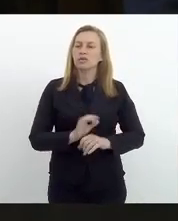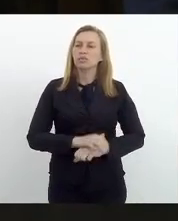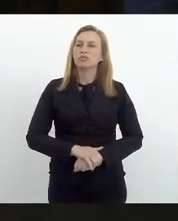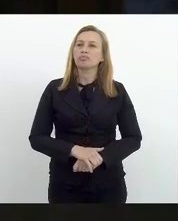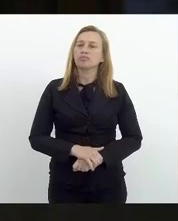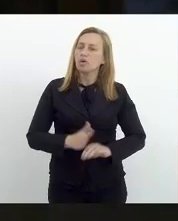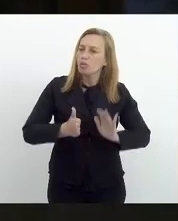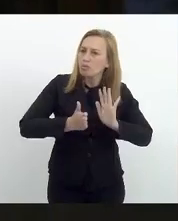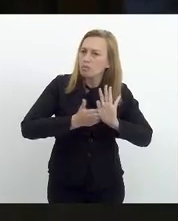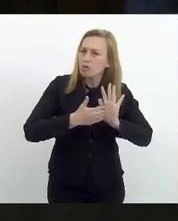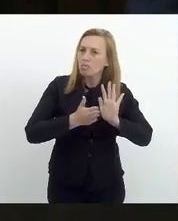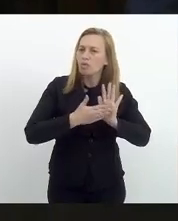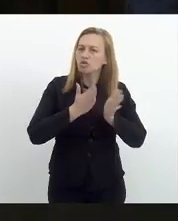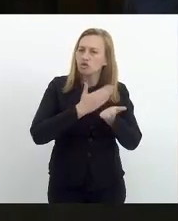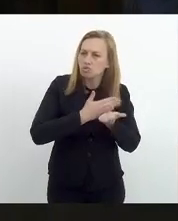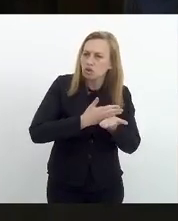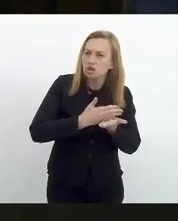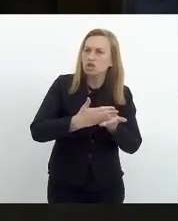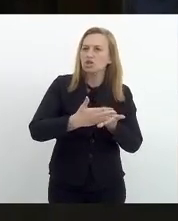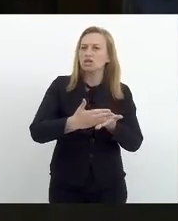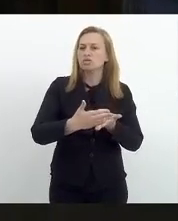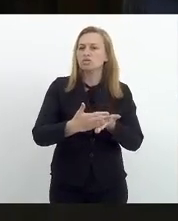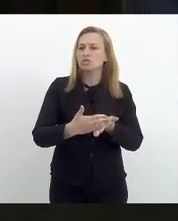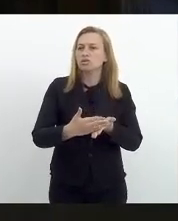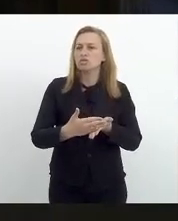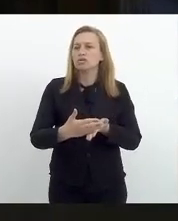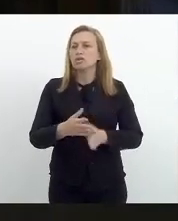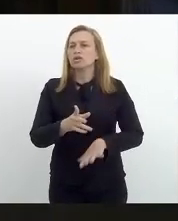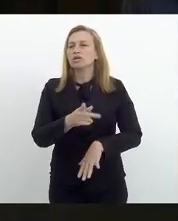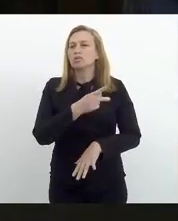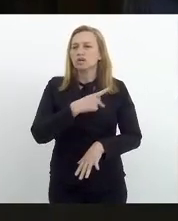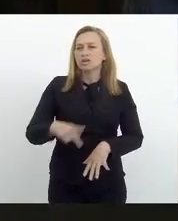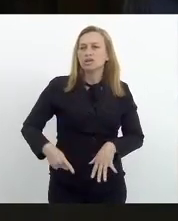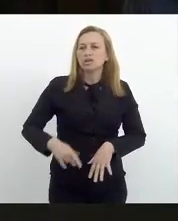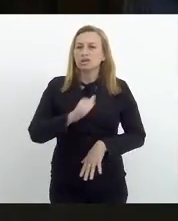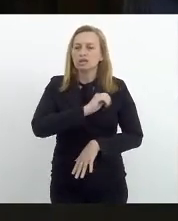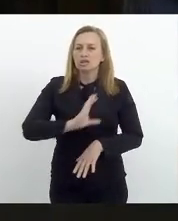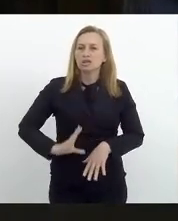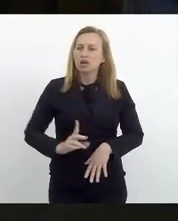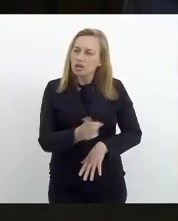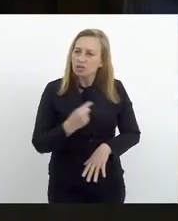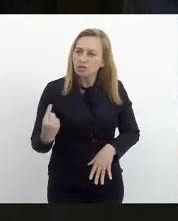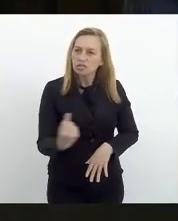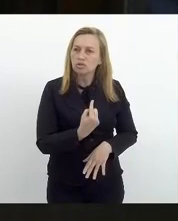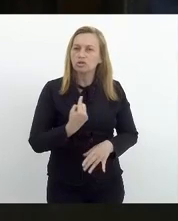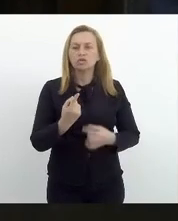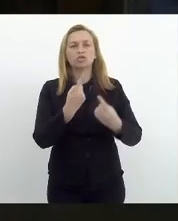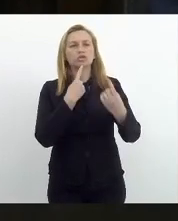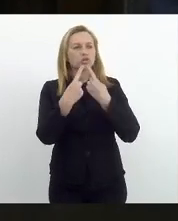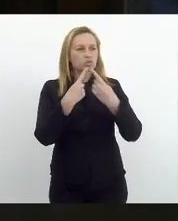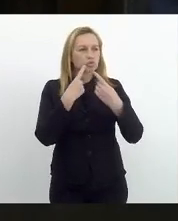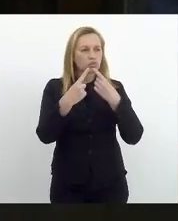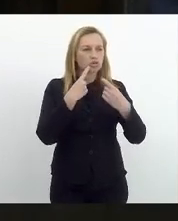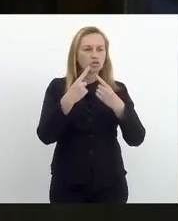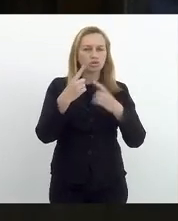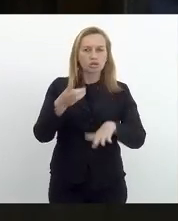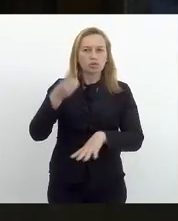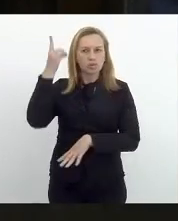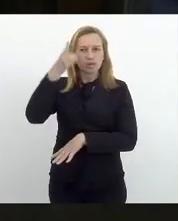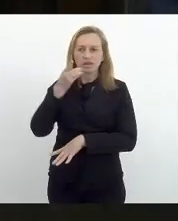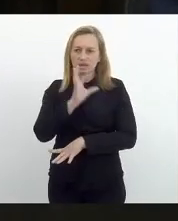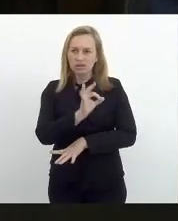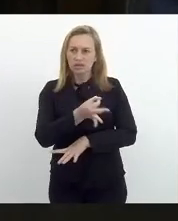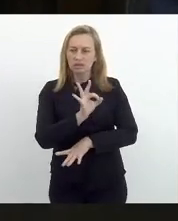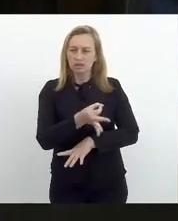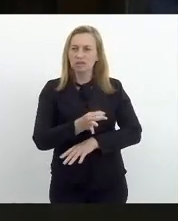uma proposta desde o início feita pelo presidente Andrés iluminando a todos nós que o Parlamento de bater se esgotasse